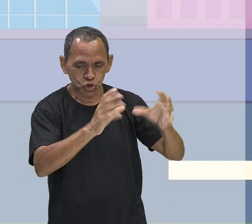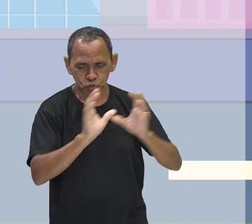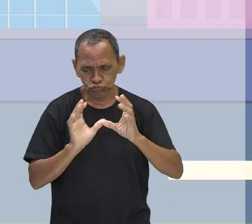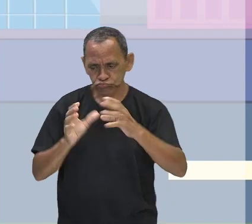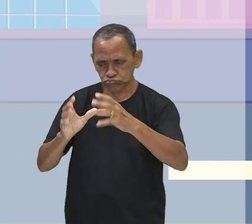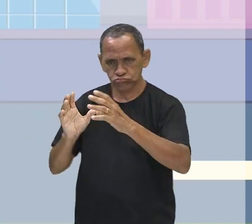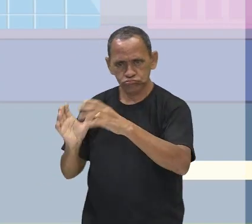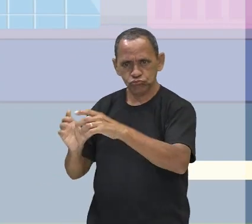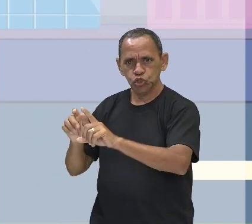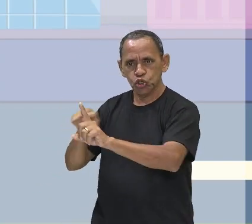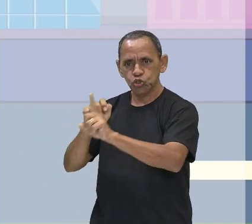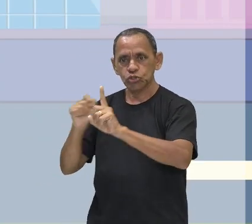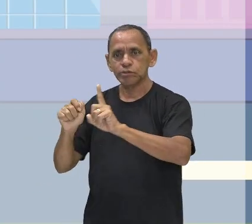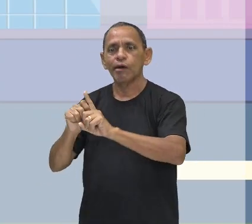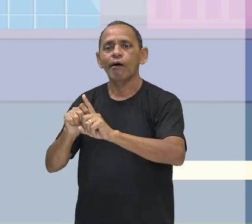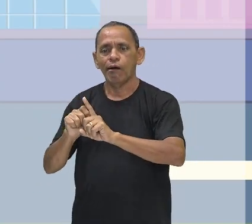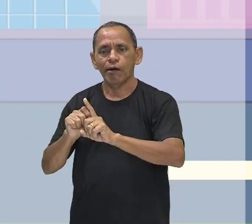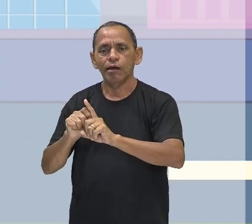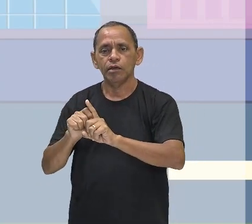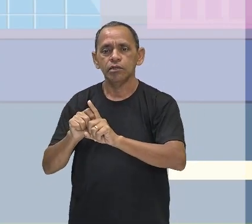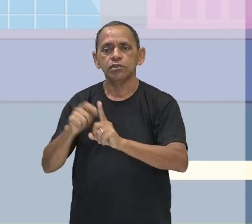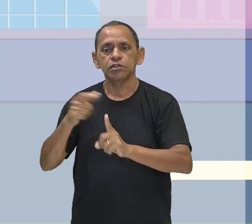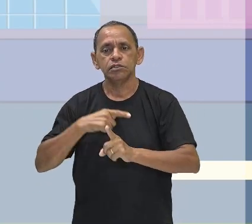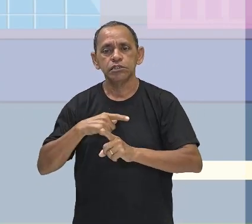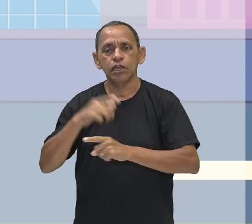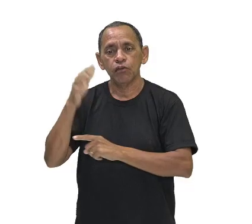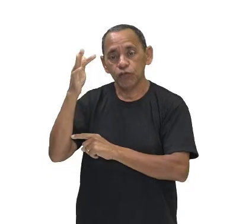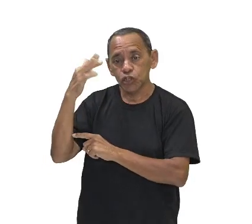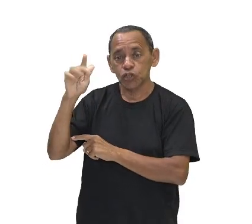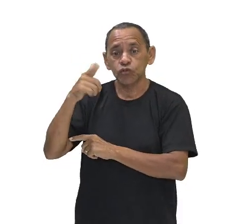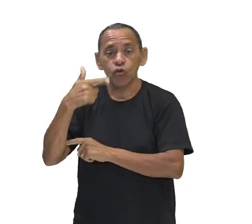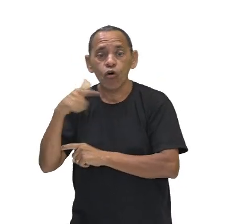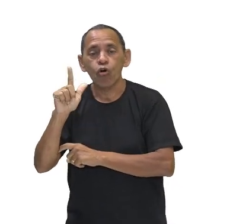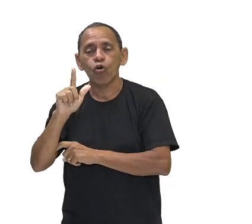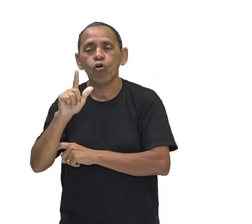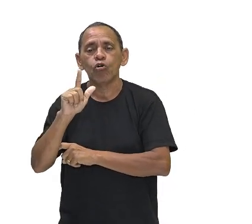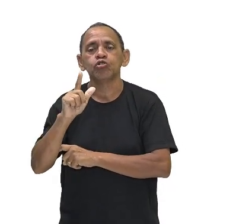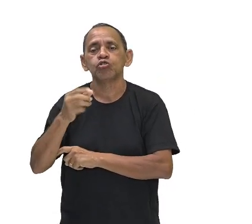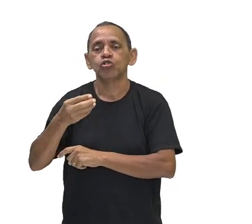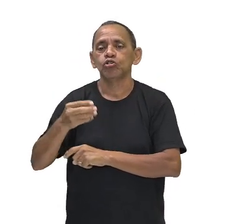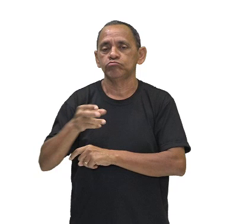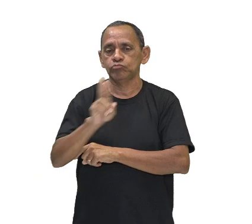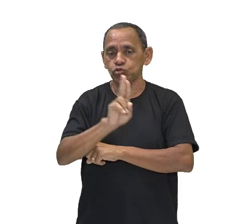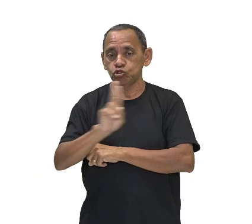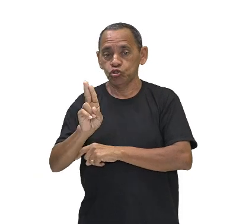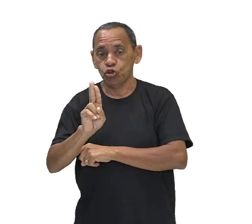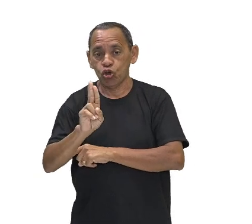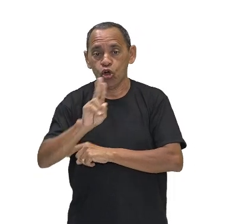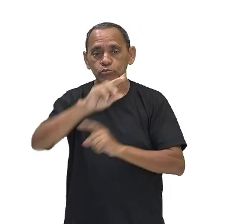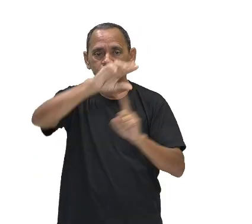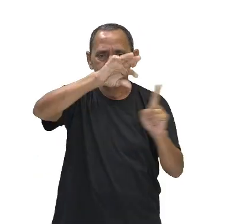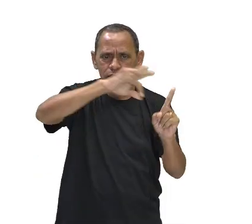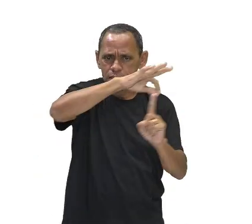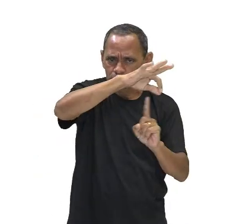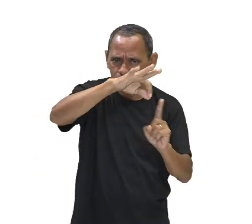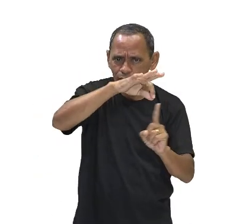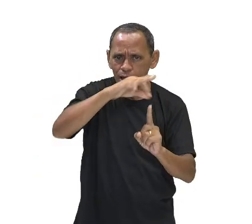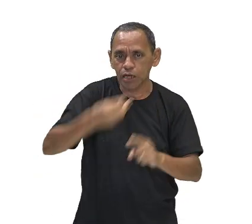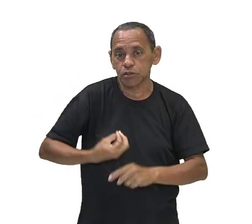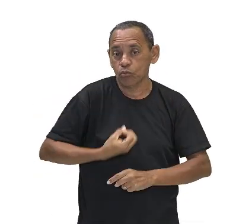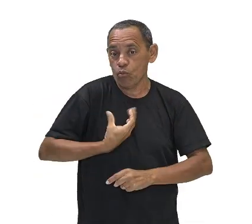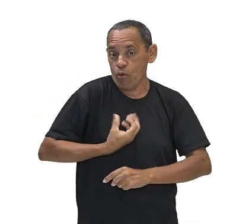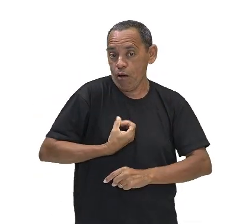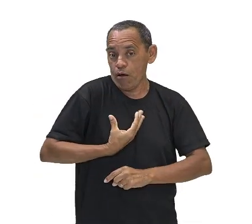um outro filósofo que depois tornou-se santo, que é Santo Agostinho, ele já trouxe uma